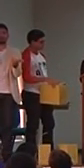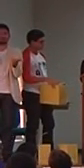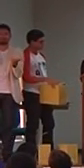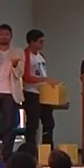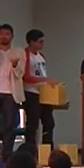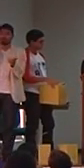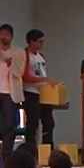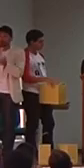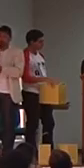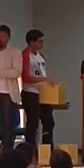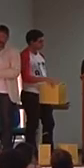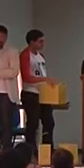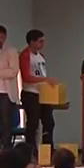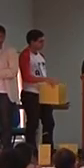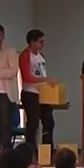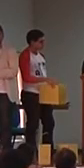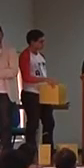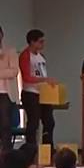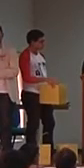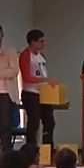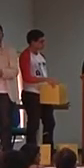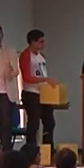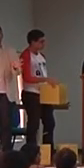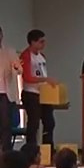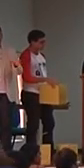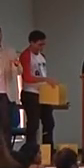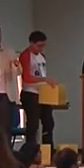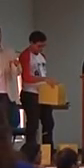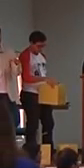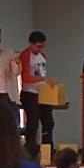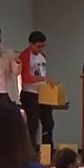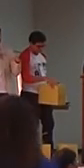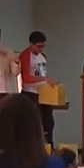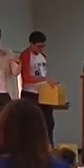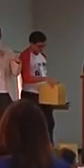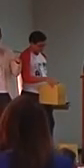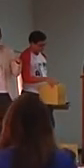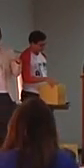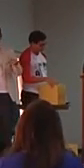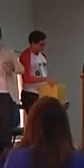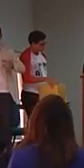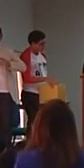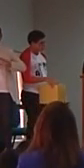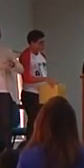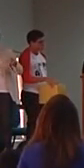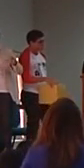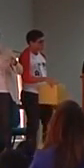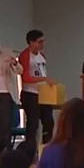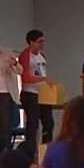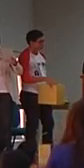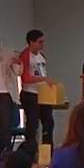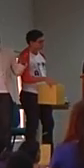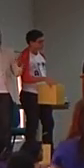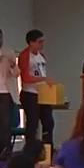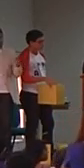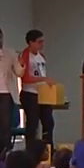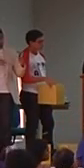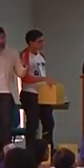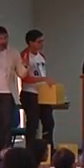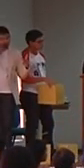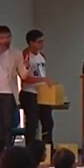para lembrar, sortearei agora o candidato que fará a primeira pergunta com o tema